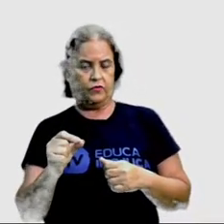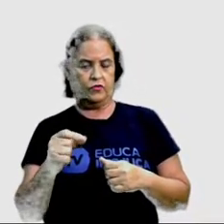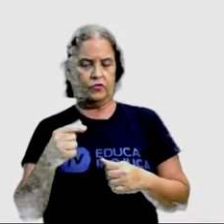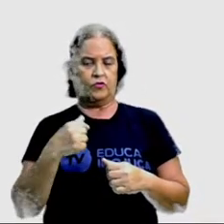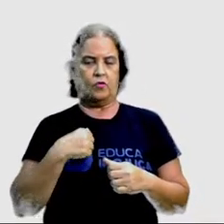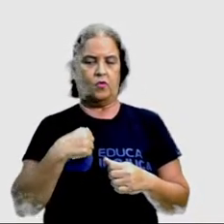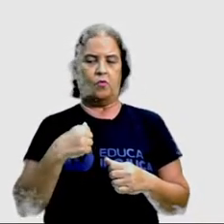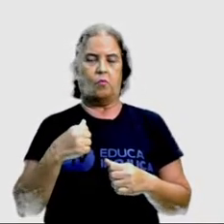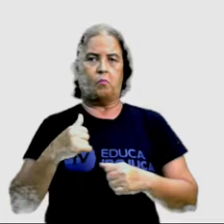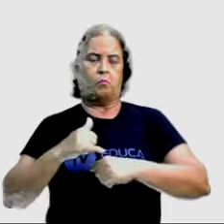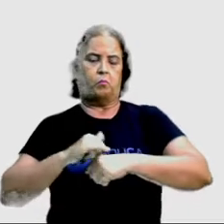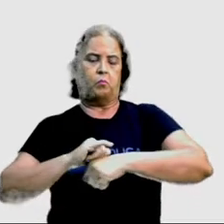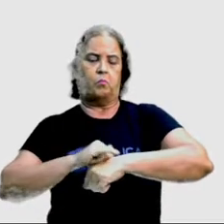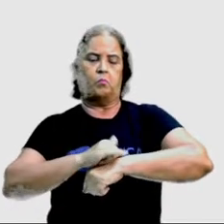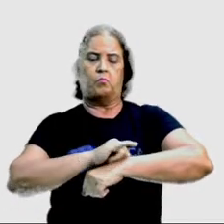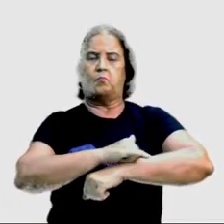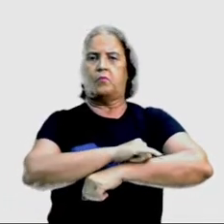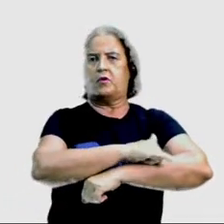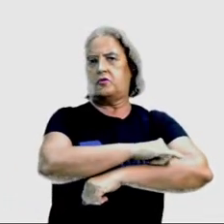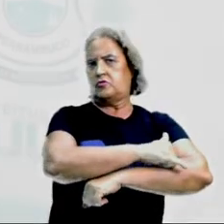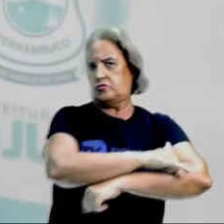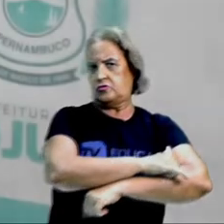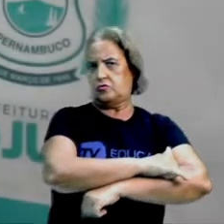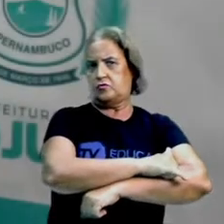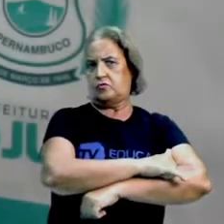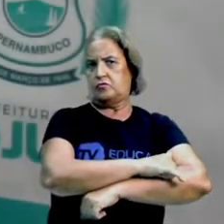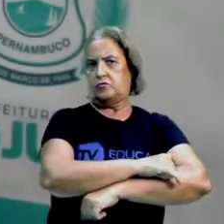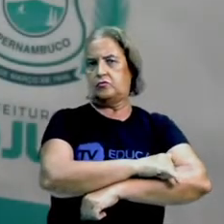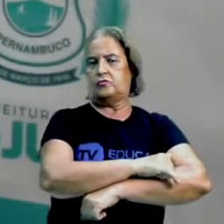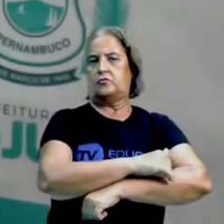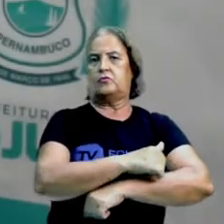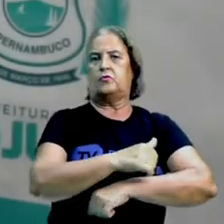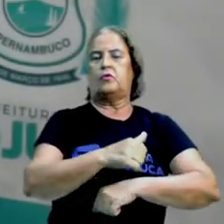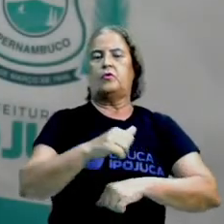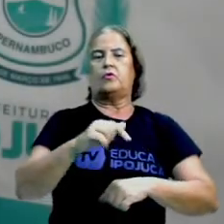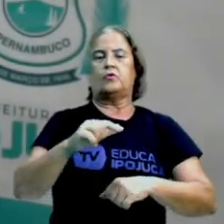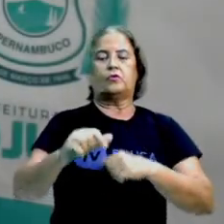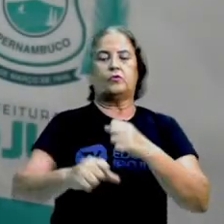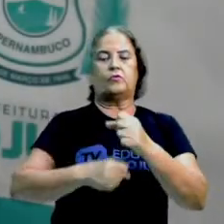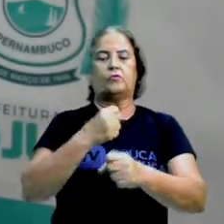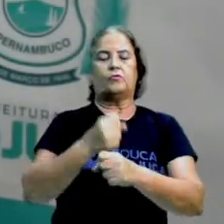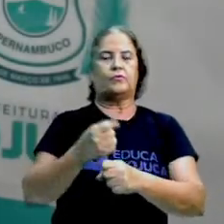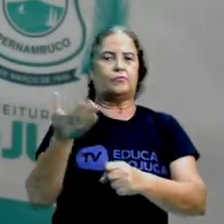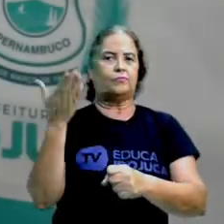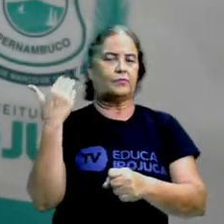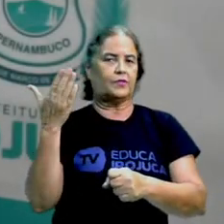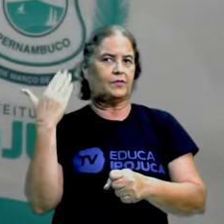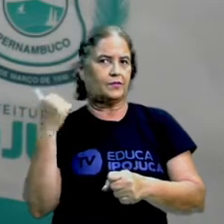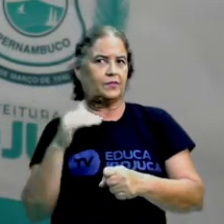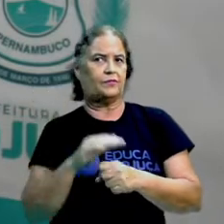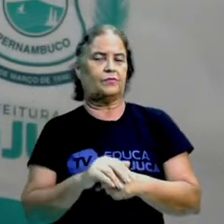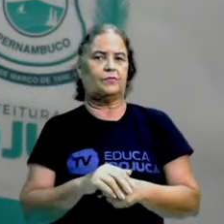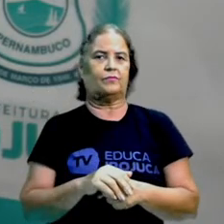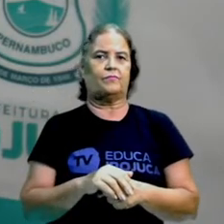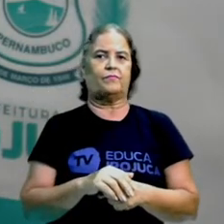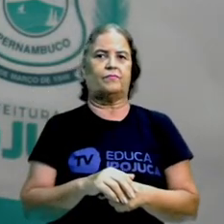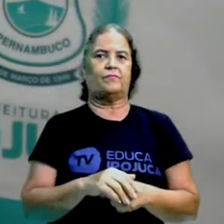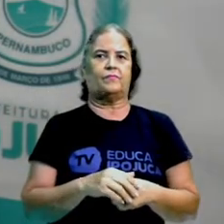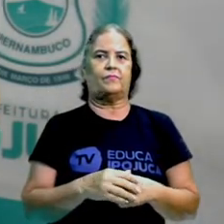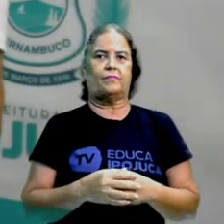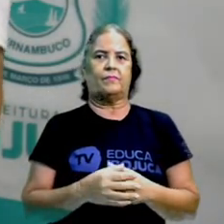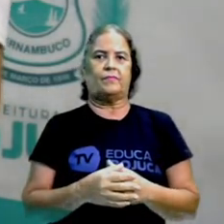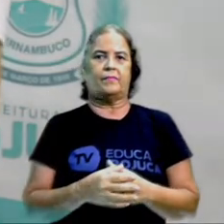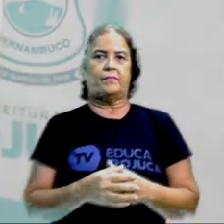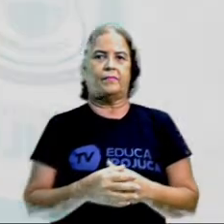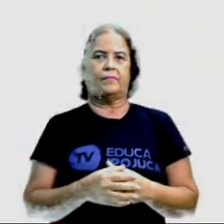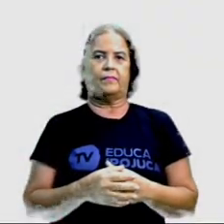do que estava no ano passado. Em 2022, eu posso dizer que fiquei mais gordo do que eu estava no ano passado, pessoal. Então, vamos